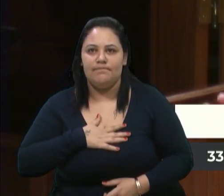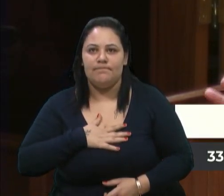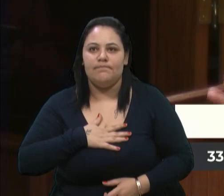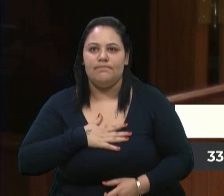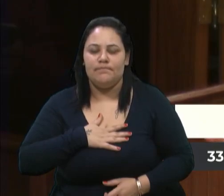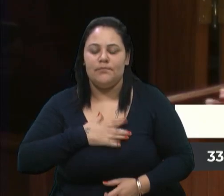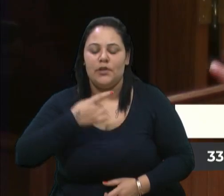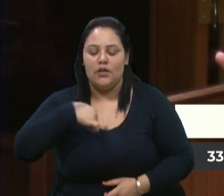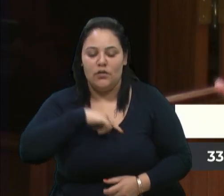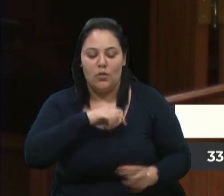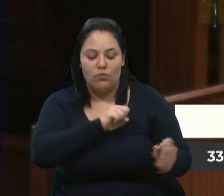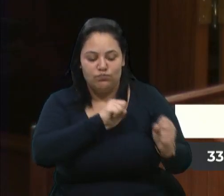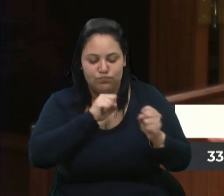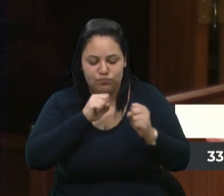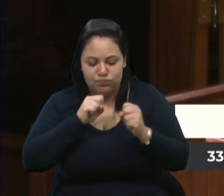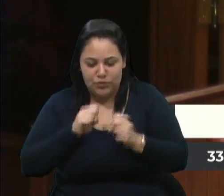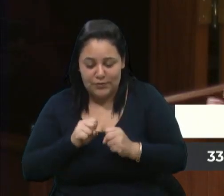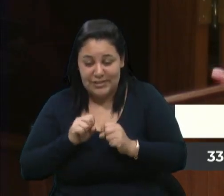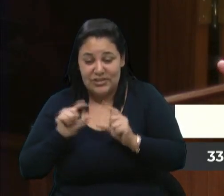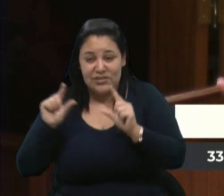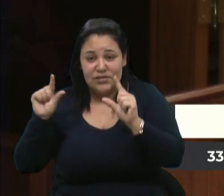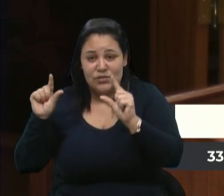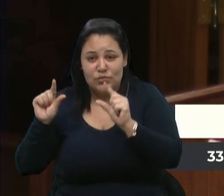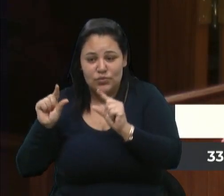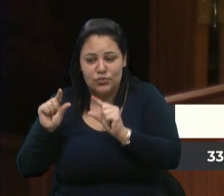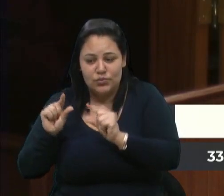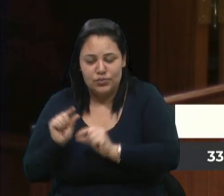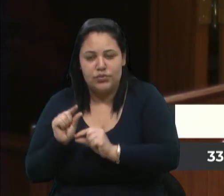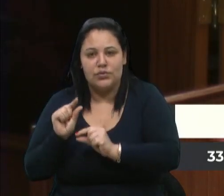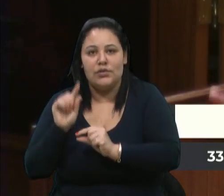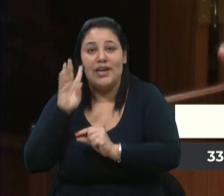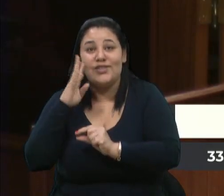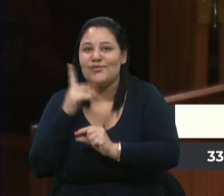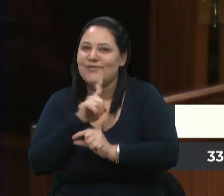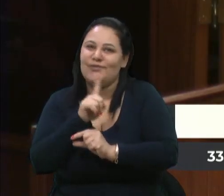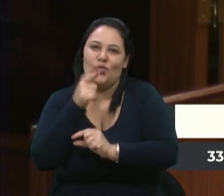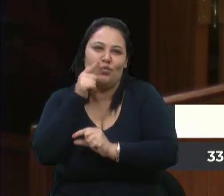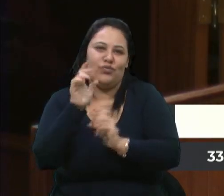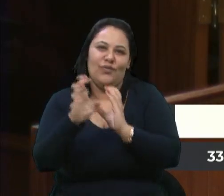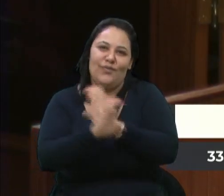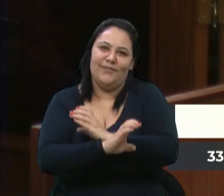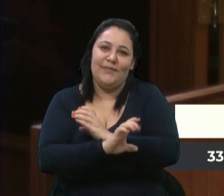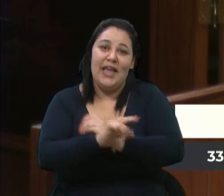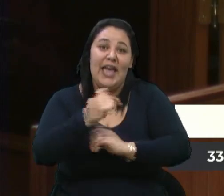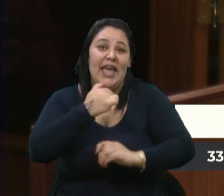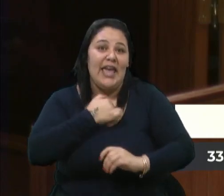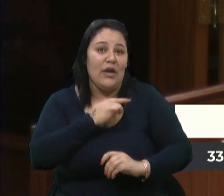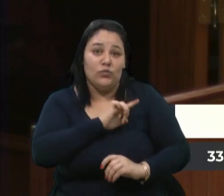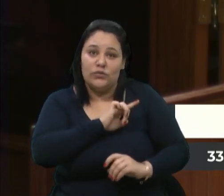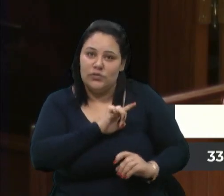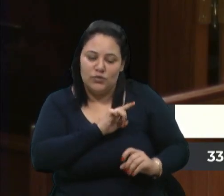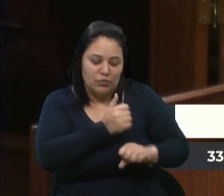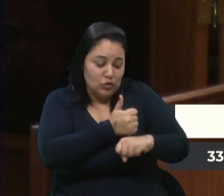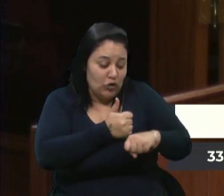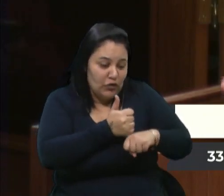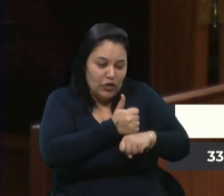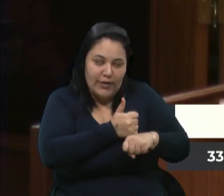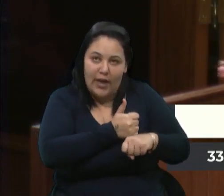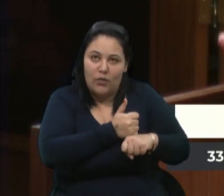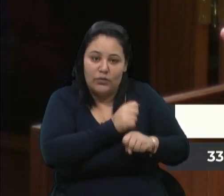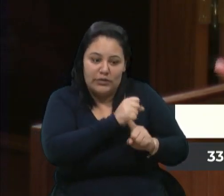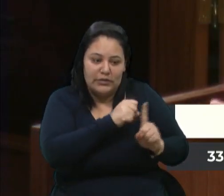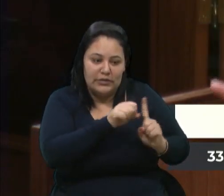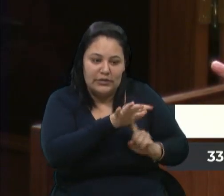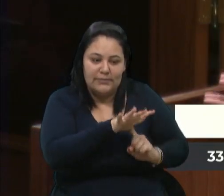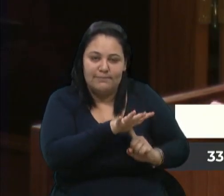possa tentar minimizar. Resolver, nós não vamos resolver. Eu não sou especialista em assistência social, mas sei que